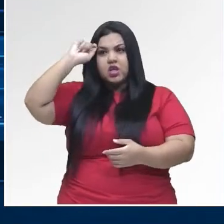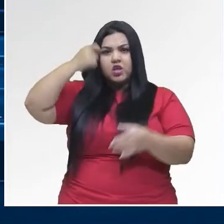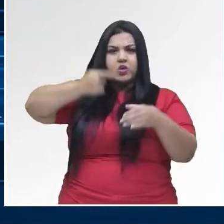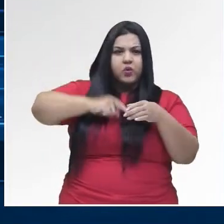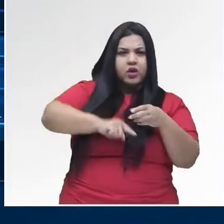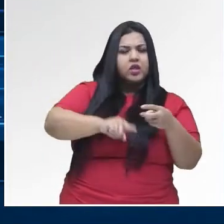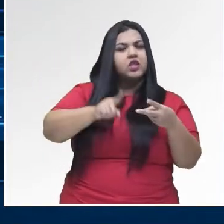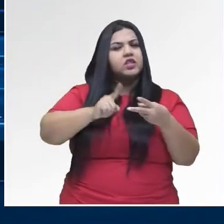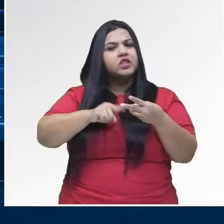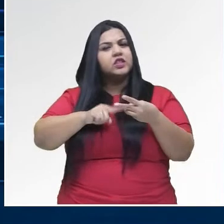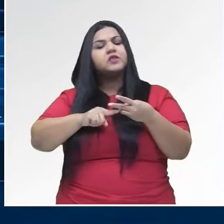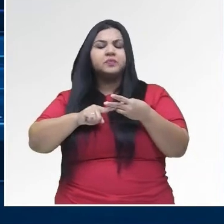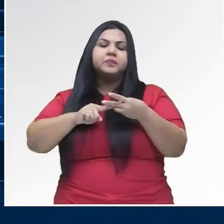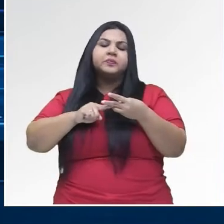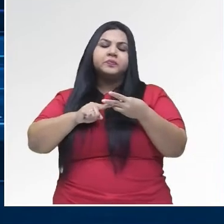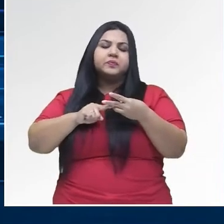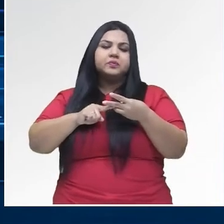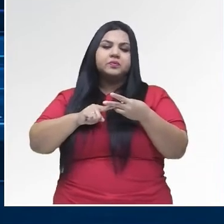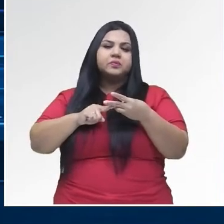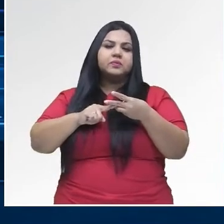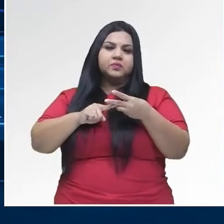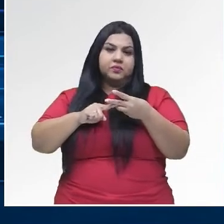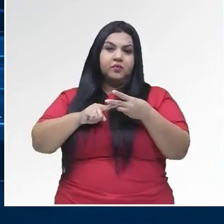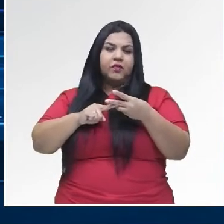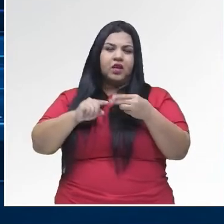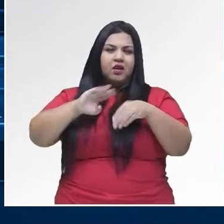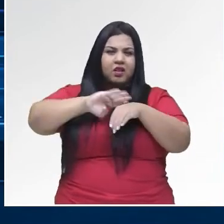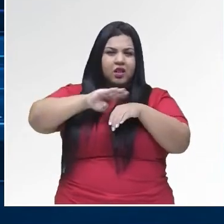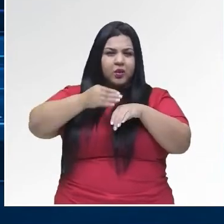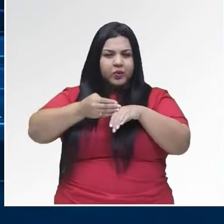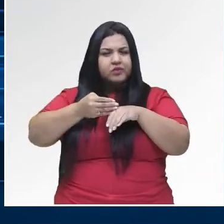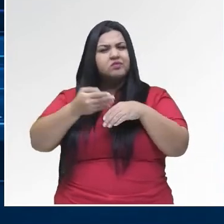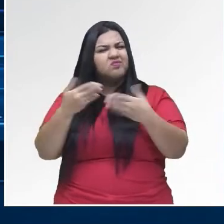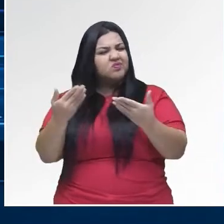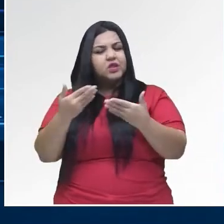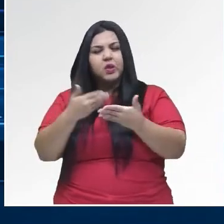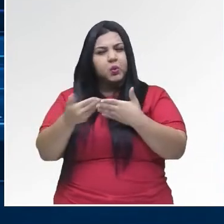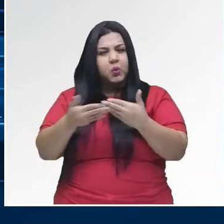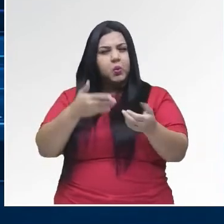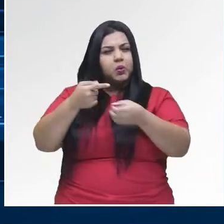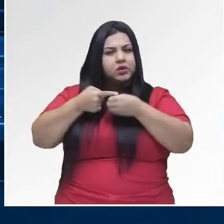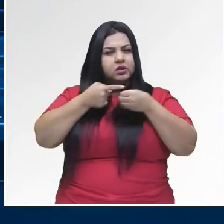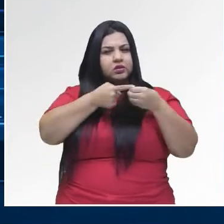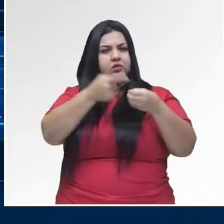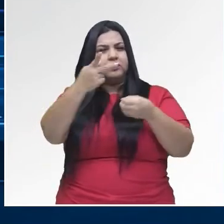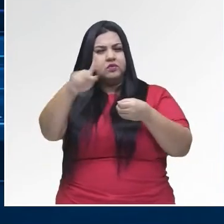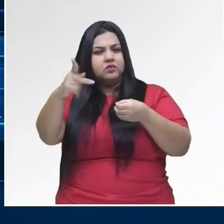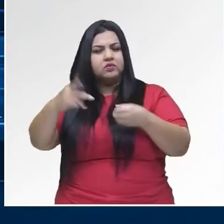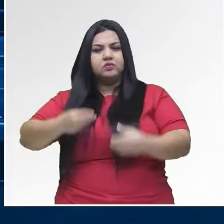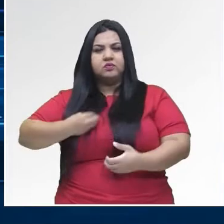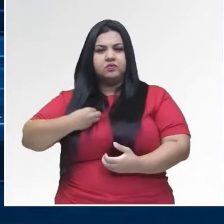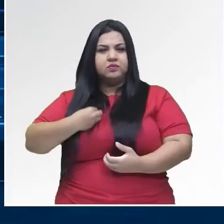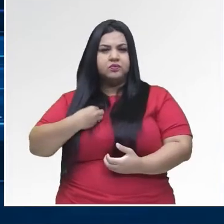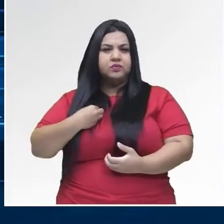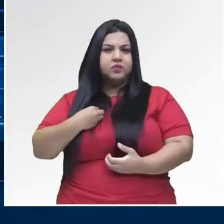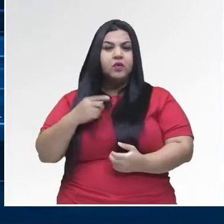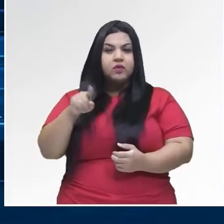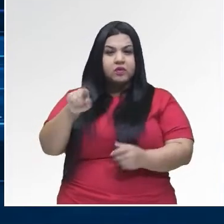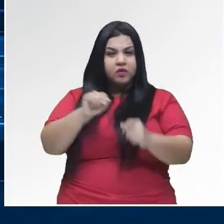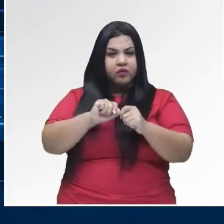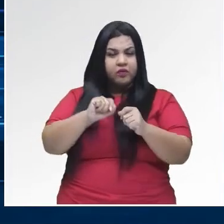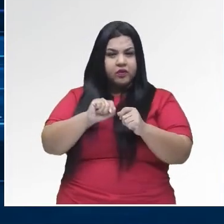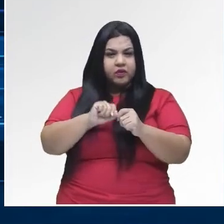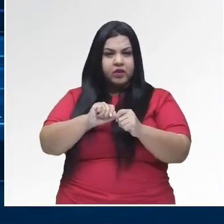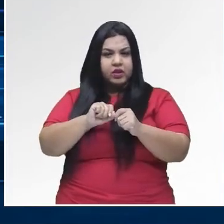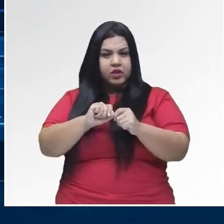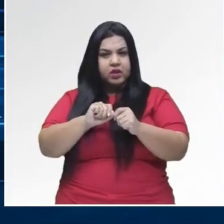de Iranduba, a comunidade, a cidade onde você vive, você fez aquilo